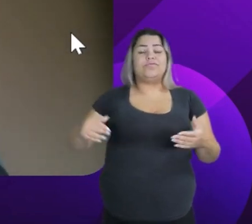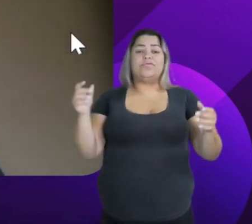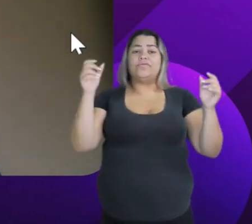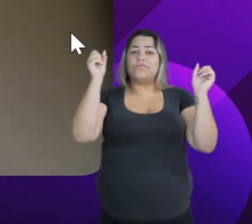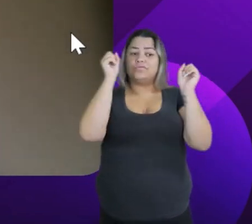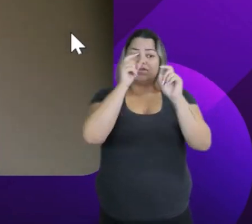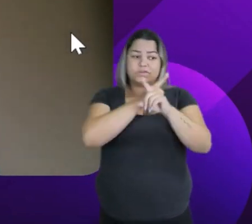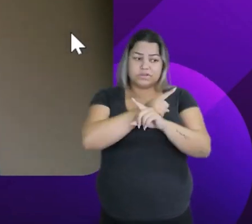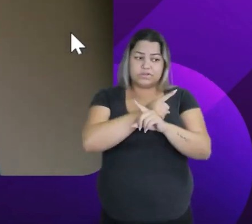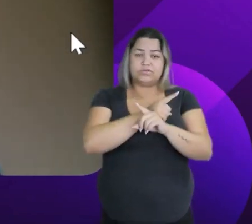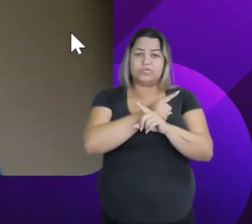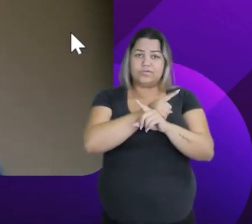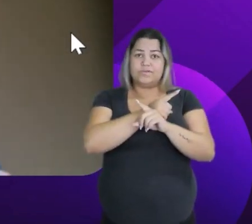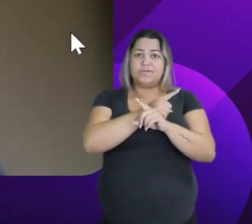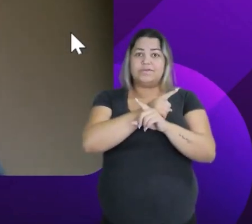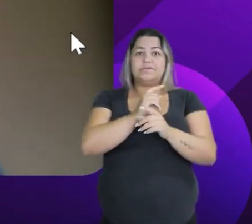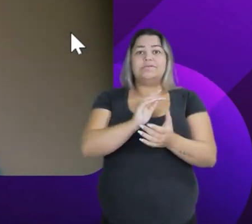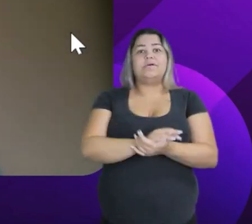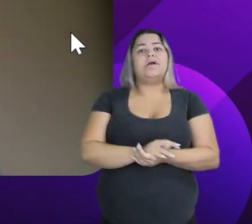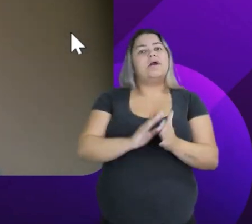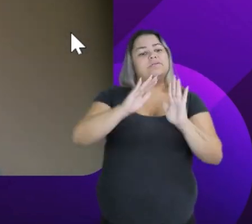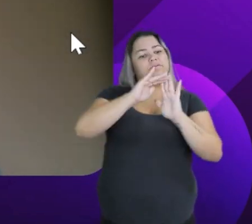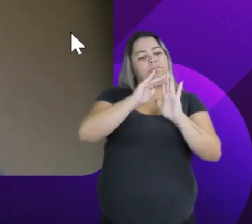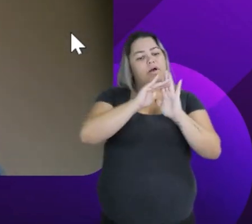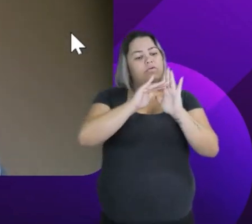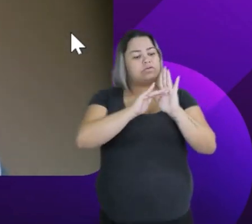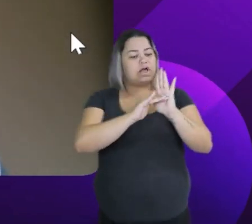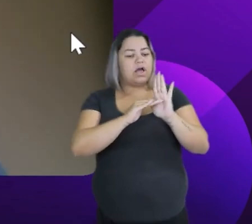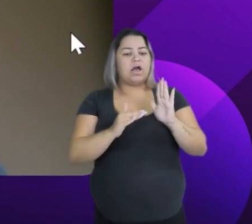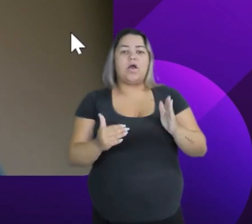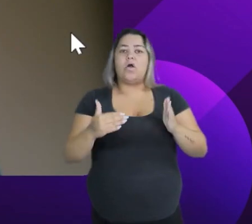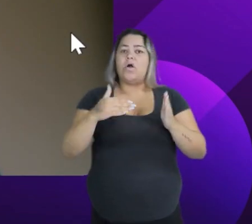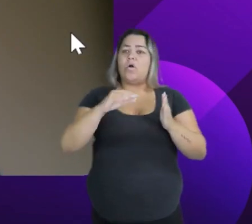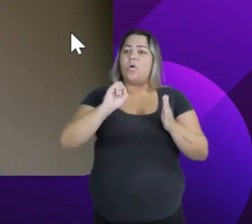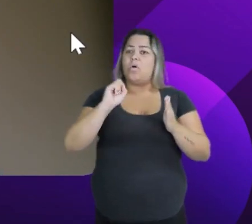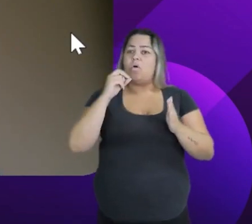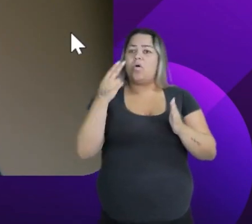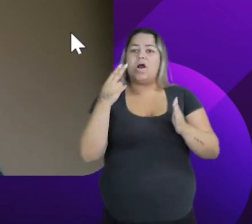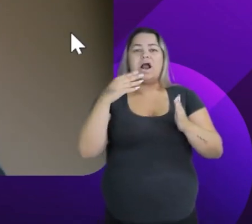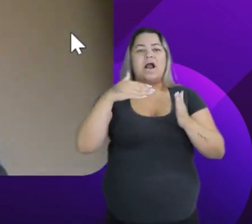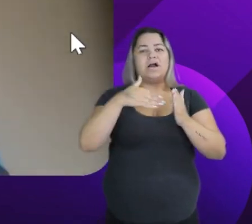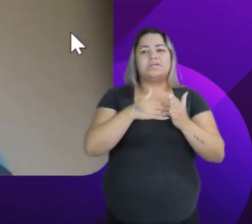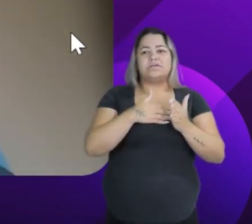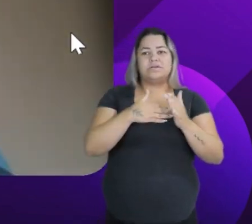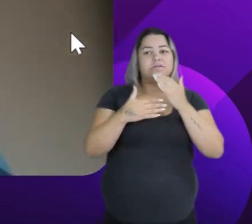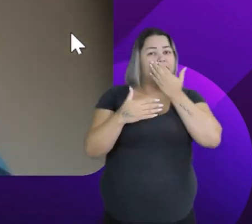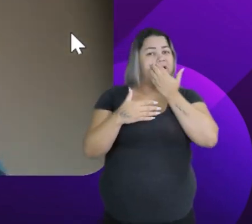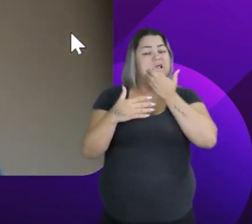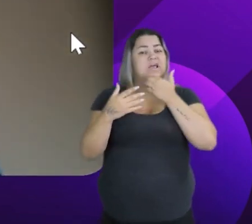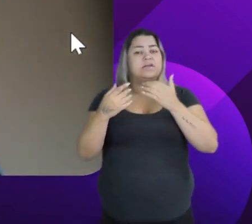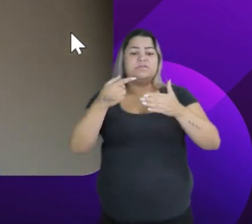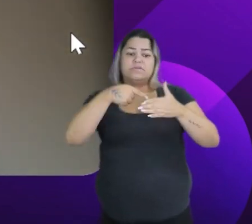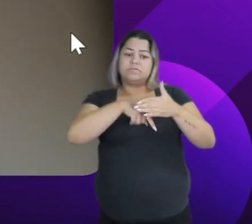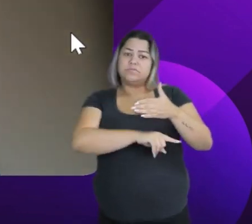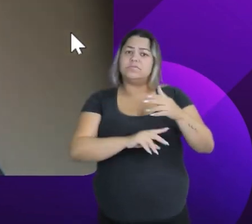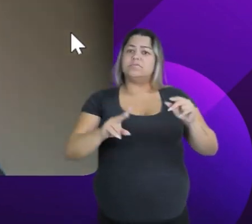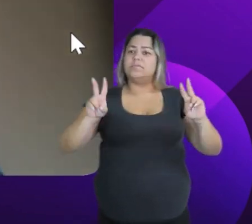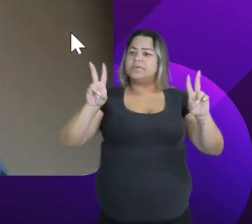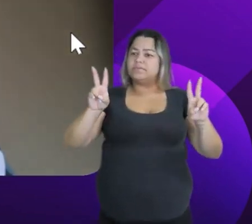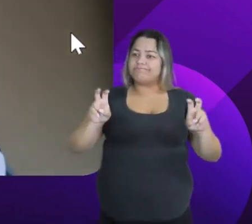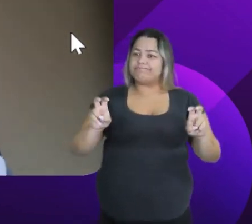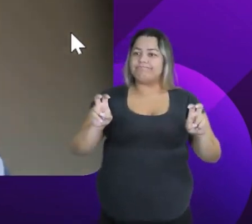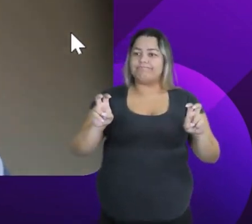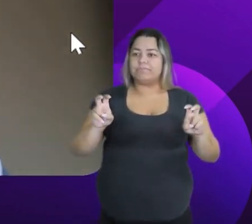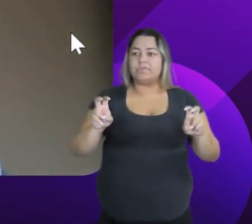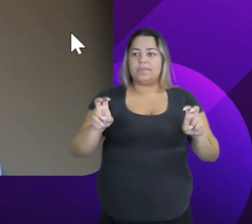dificultando essa pauta ou até mesmo esse aprofundamento dessa questão?